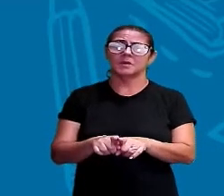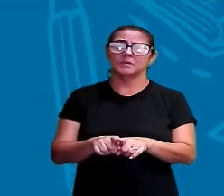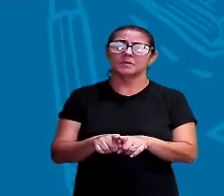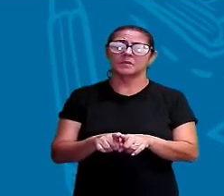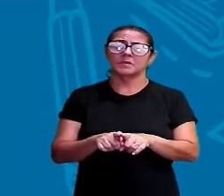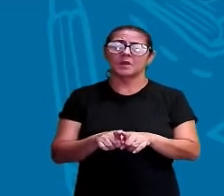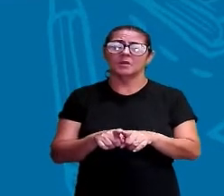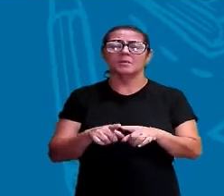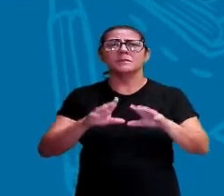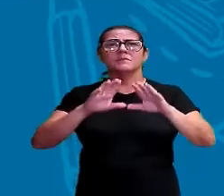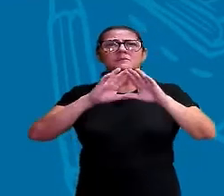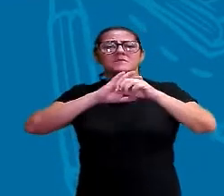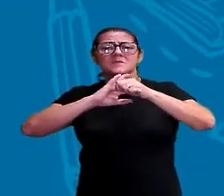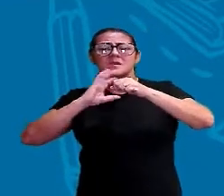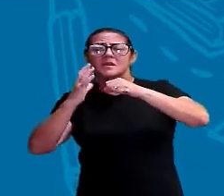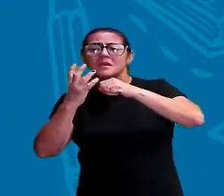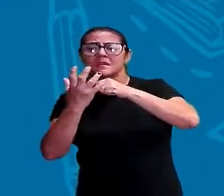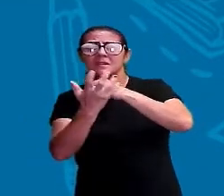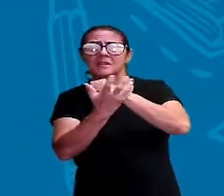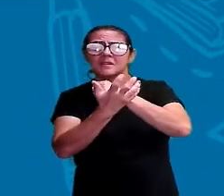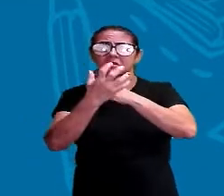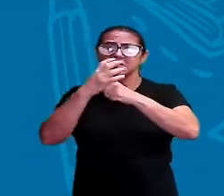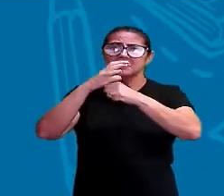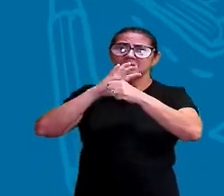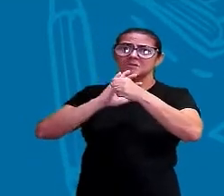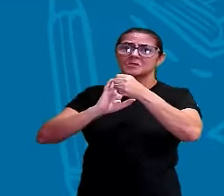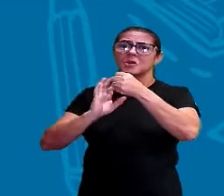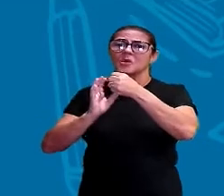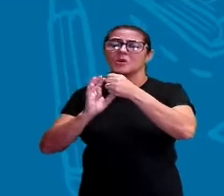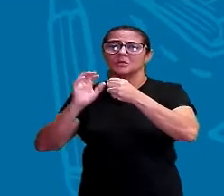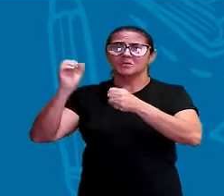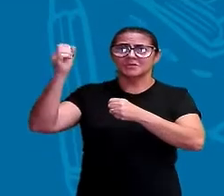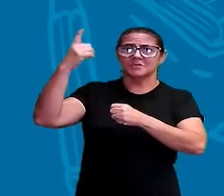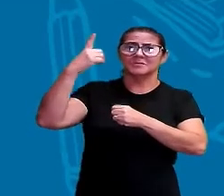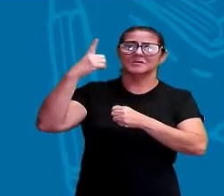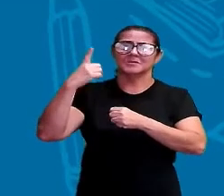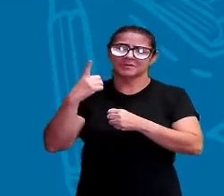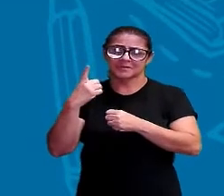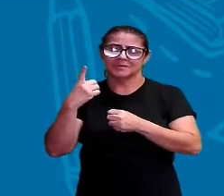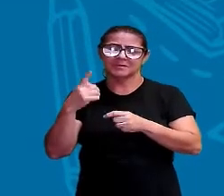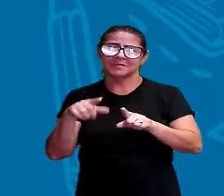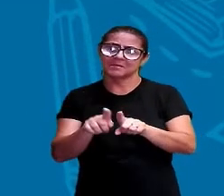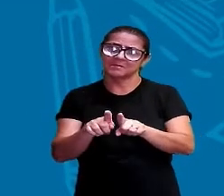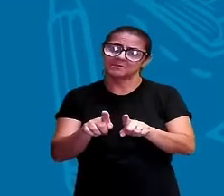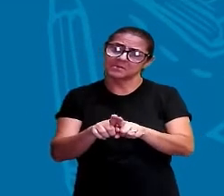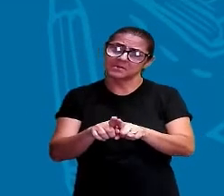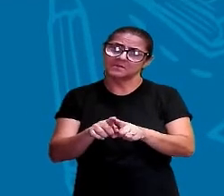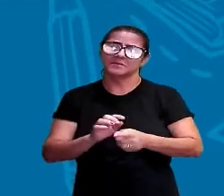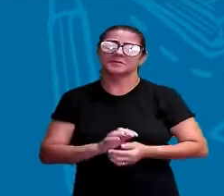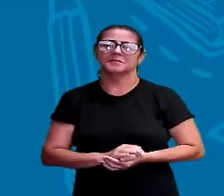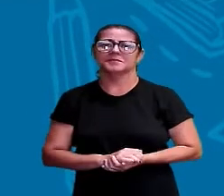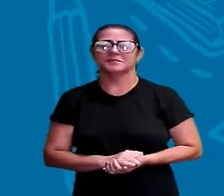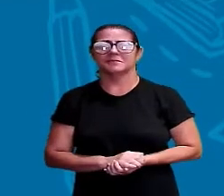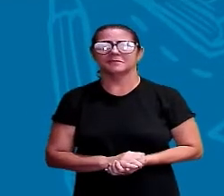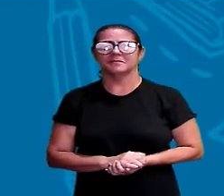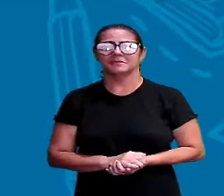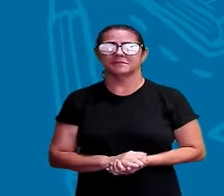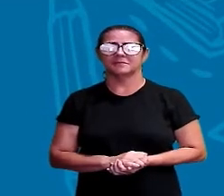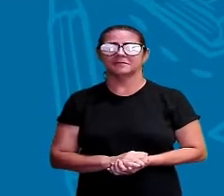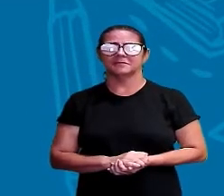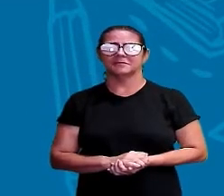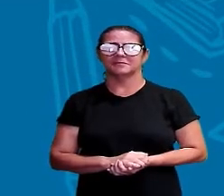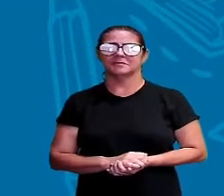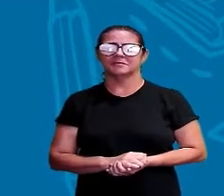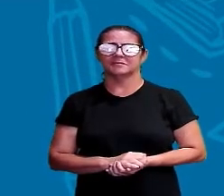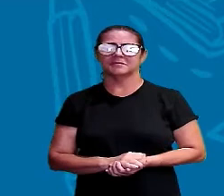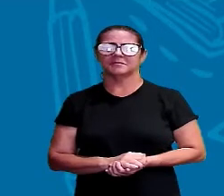da atmosfera terrestre ou do sistema solar. Então está se referindo a uma dessas coisas, espaço físico ou área